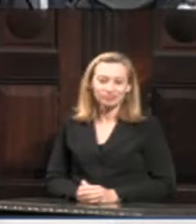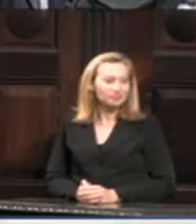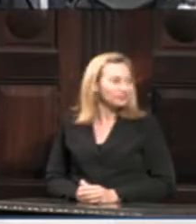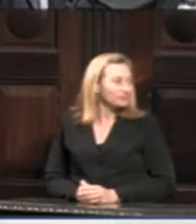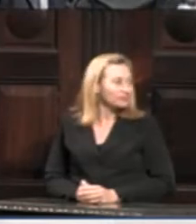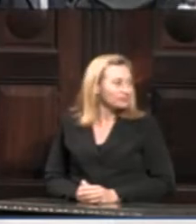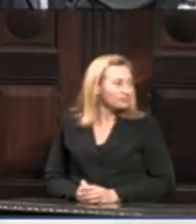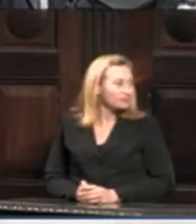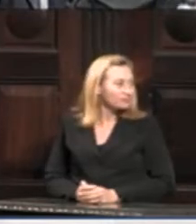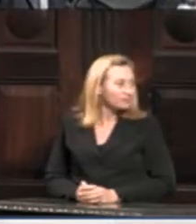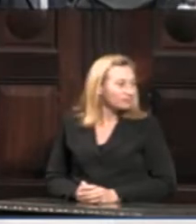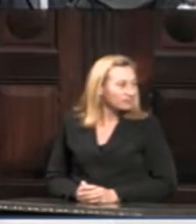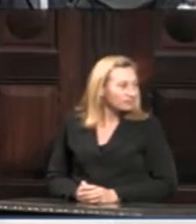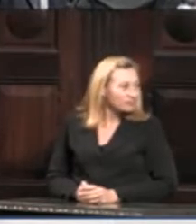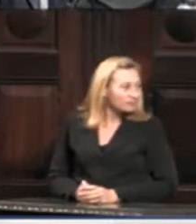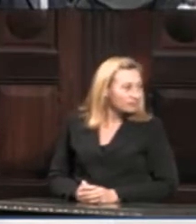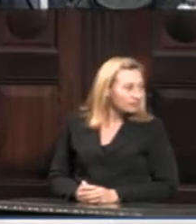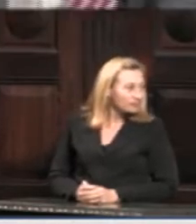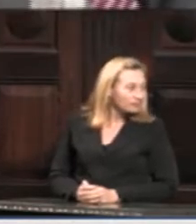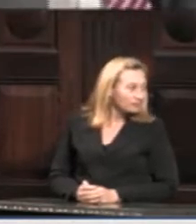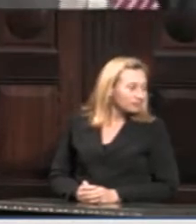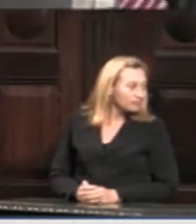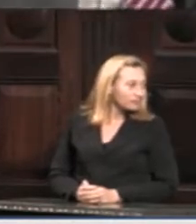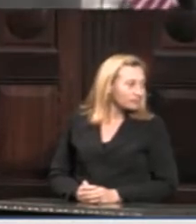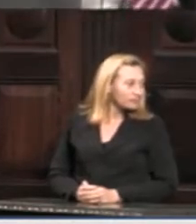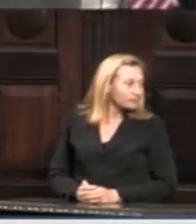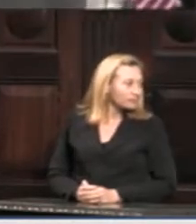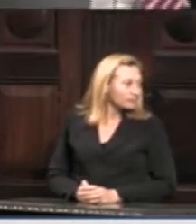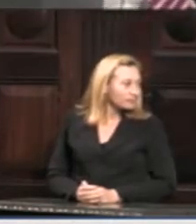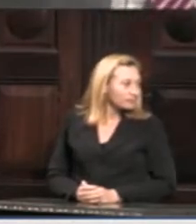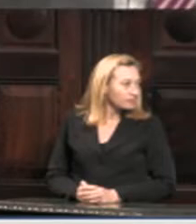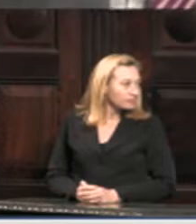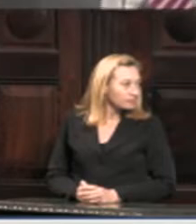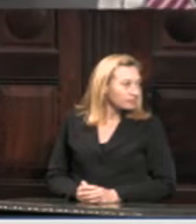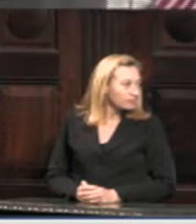Como os próximos oradores inscritos não estão presentes,